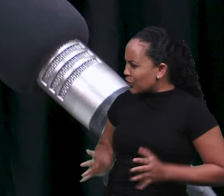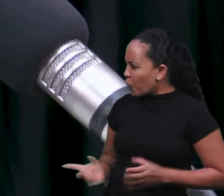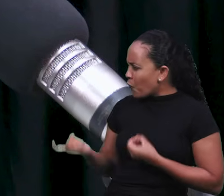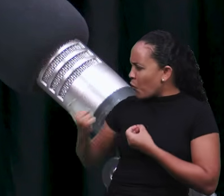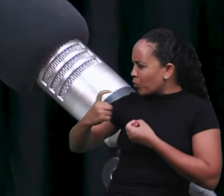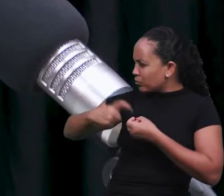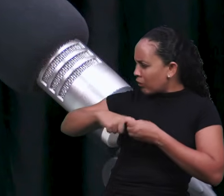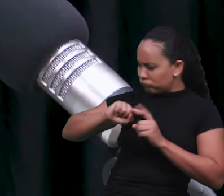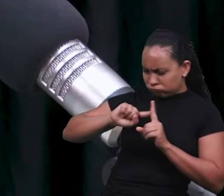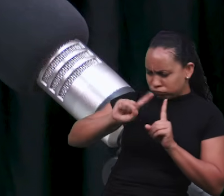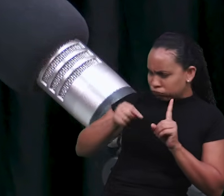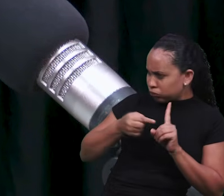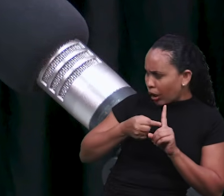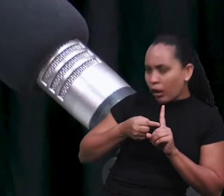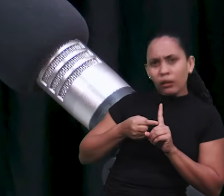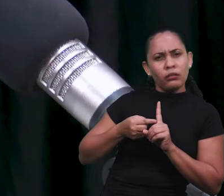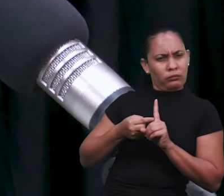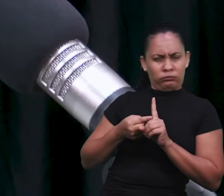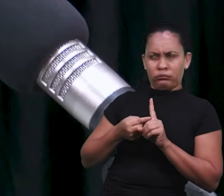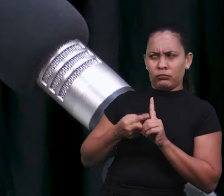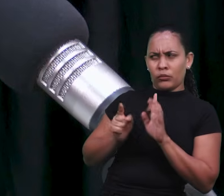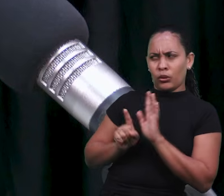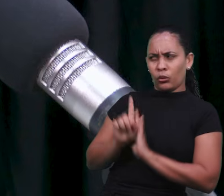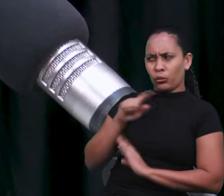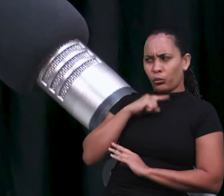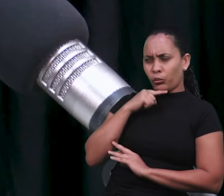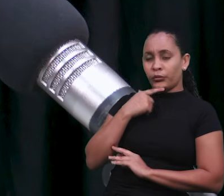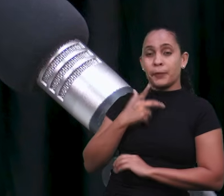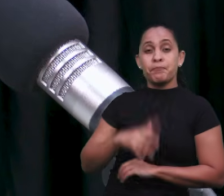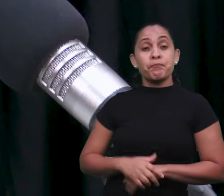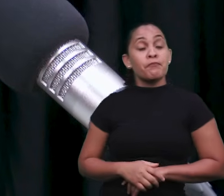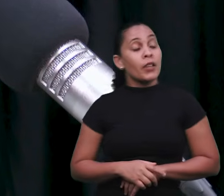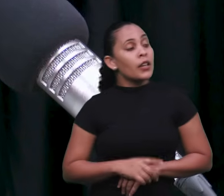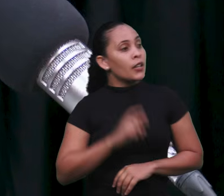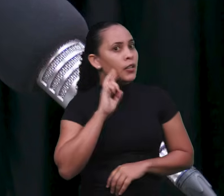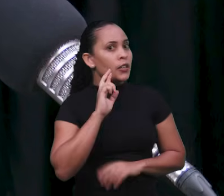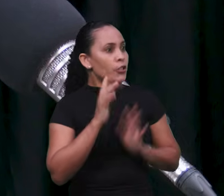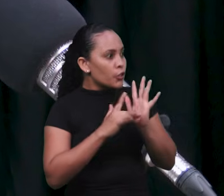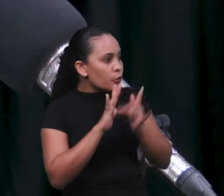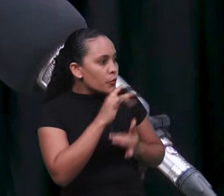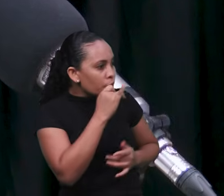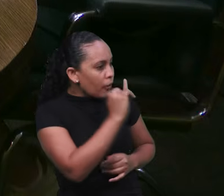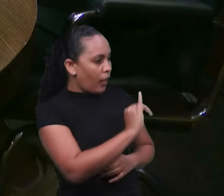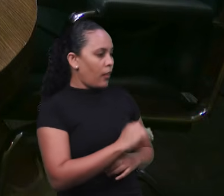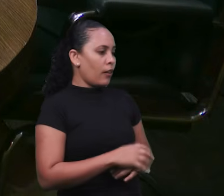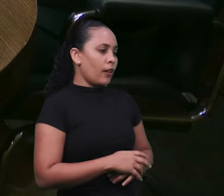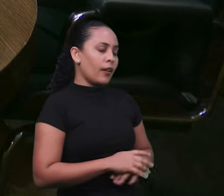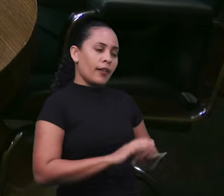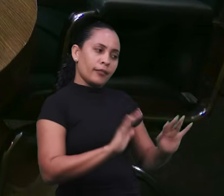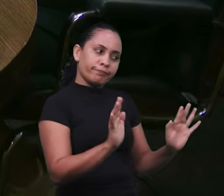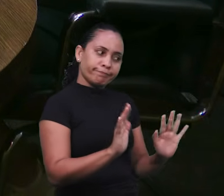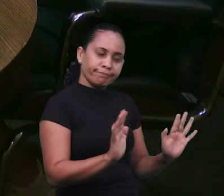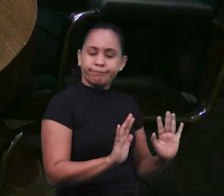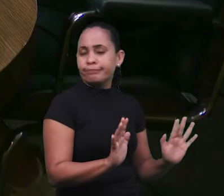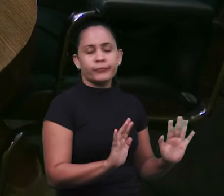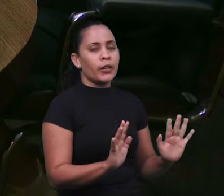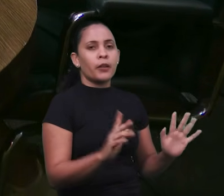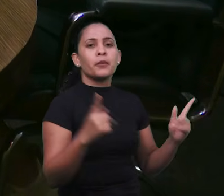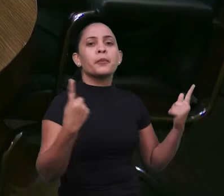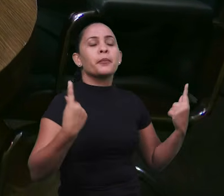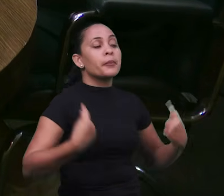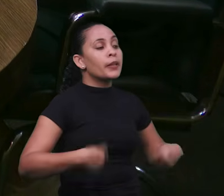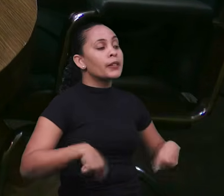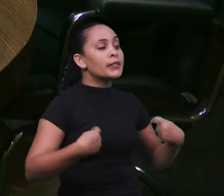isso dá? E aí o Senhor explica para ele o significado de nascer do Espírito. Exatamente. Então, nós já vemos aqui que o nascer